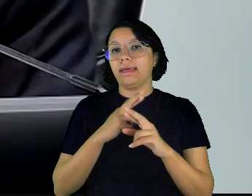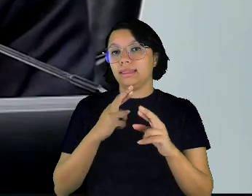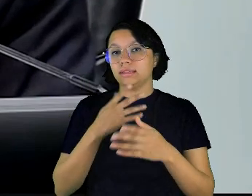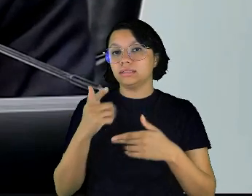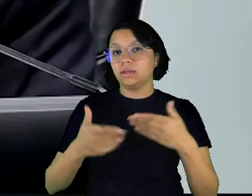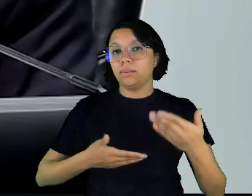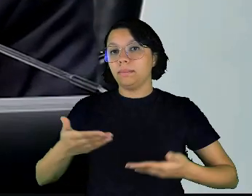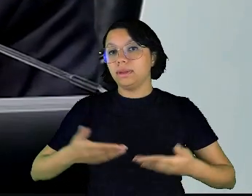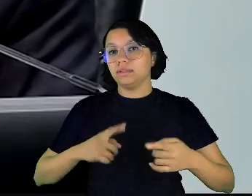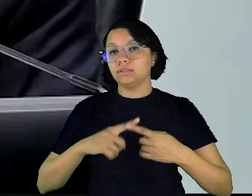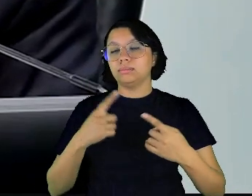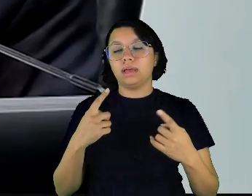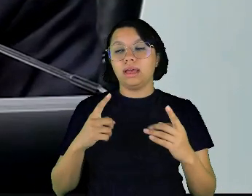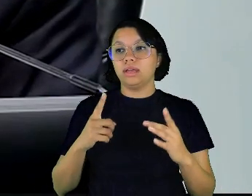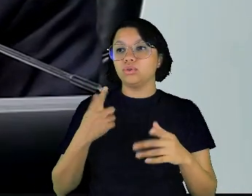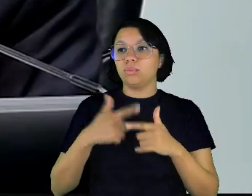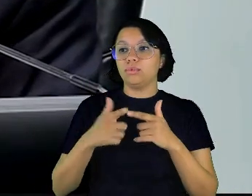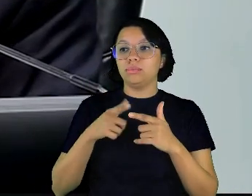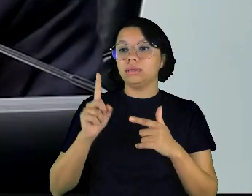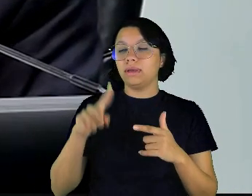Agora, o problema é quando a pessoa vem